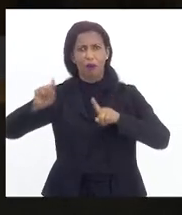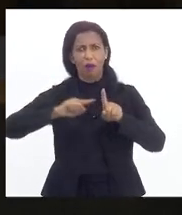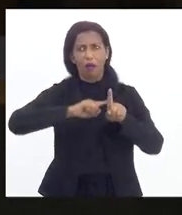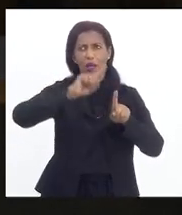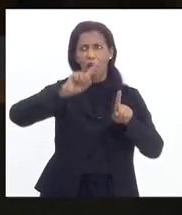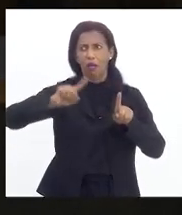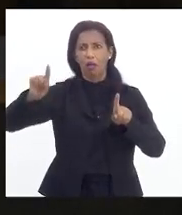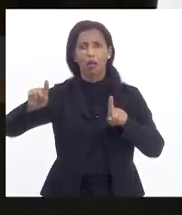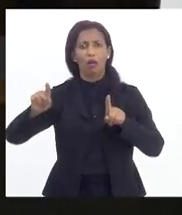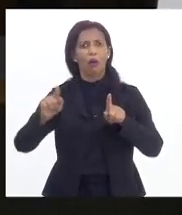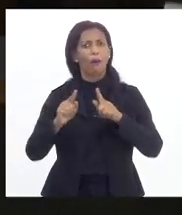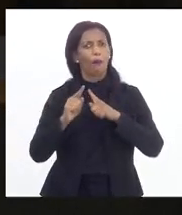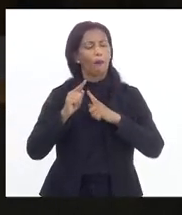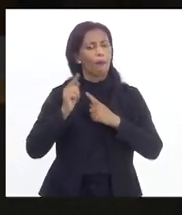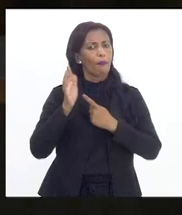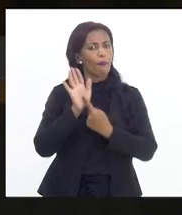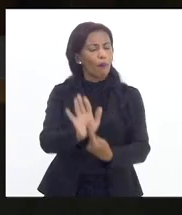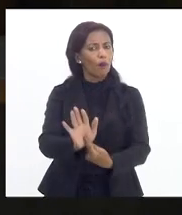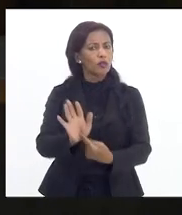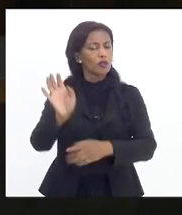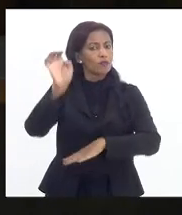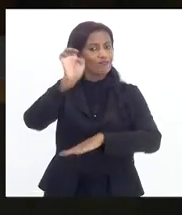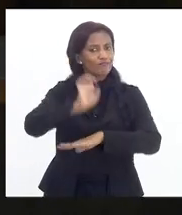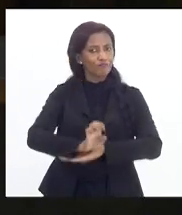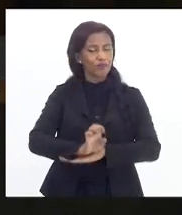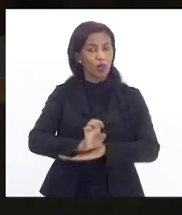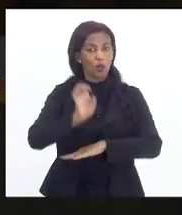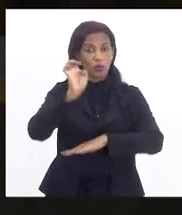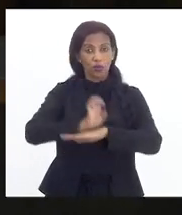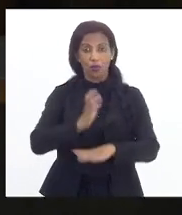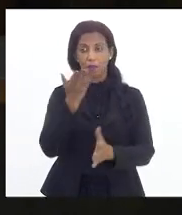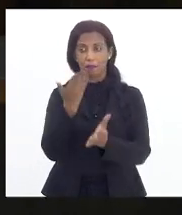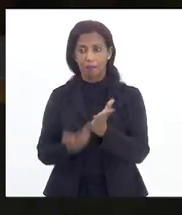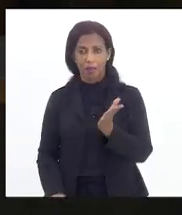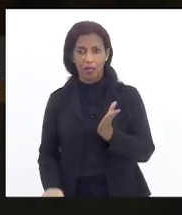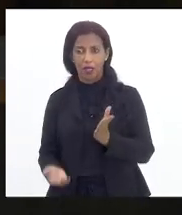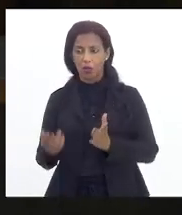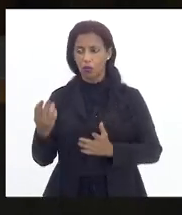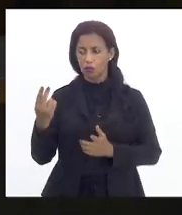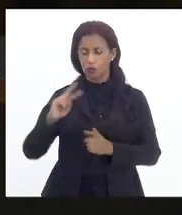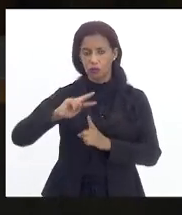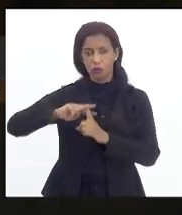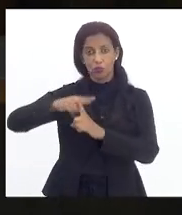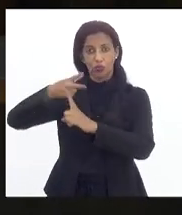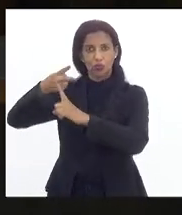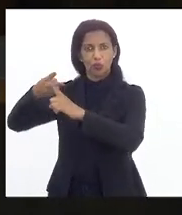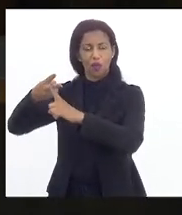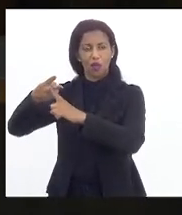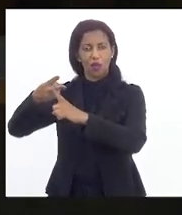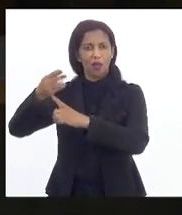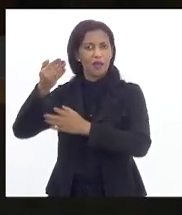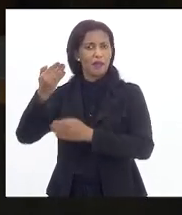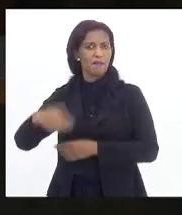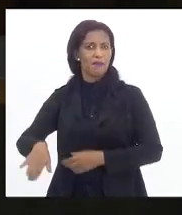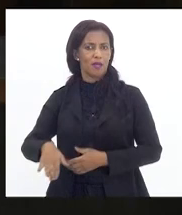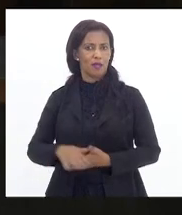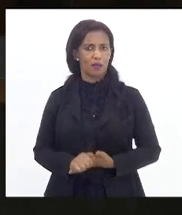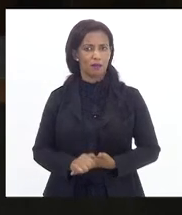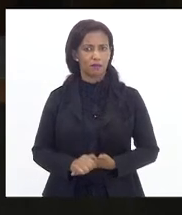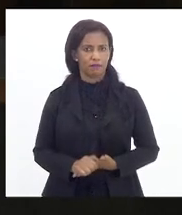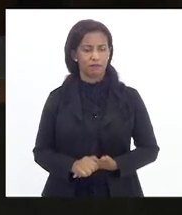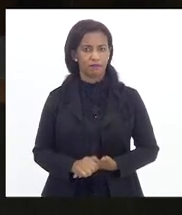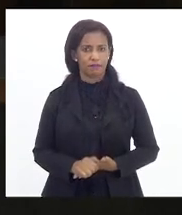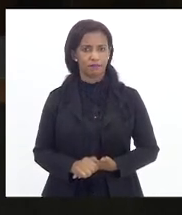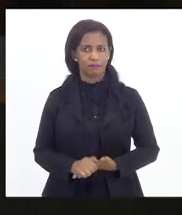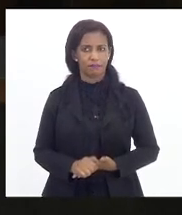do Estado o estado perdeu duas vezes e meia sua